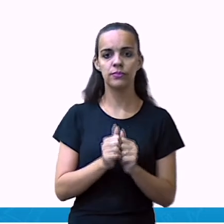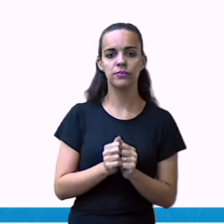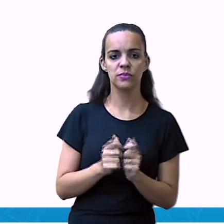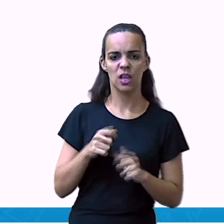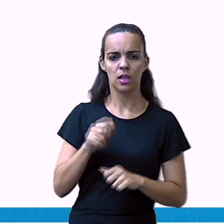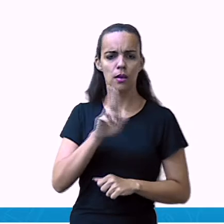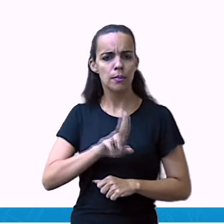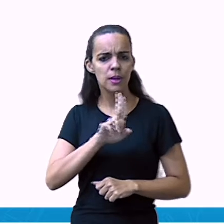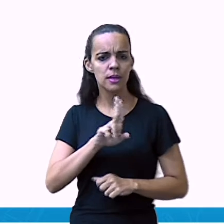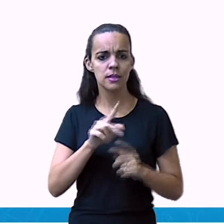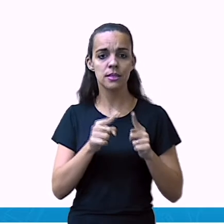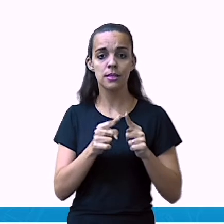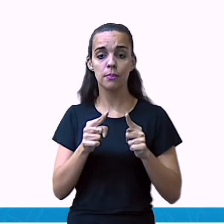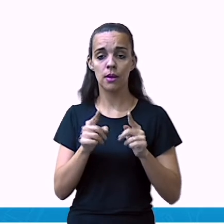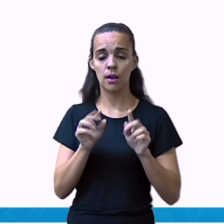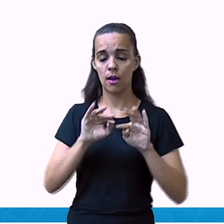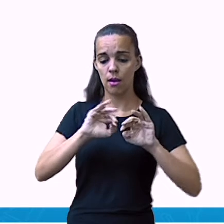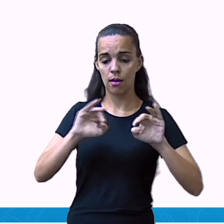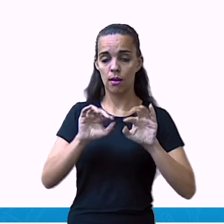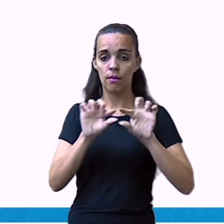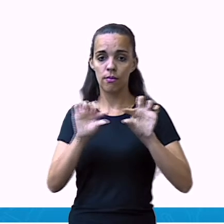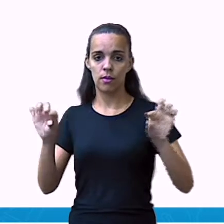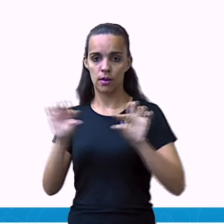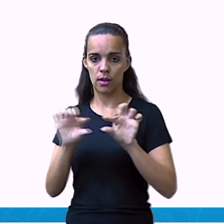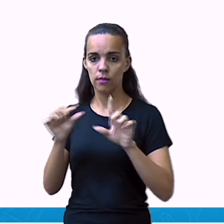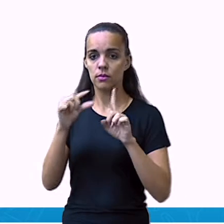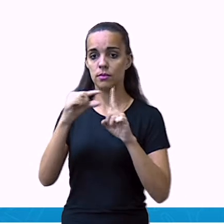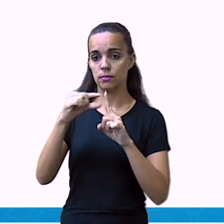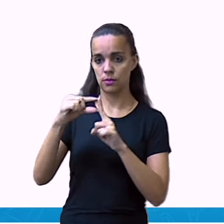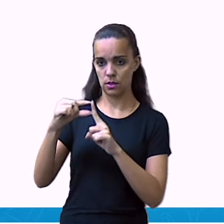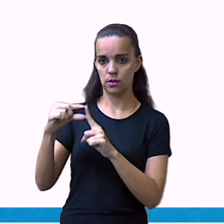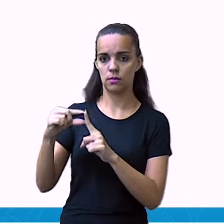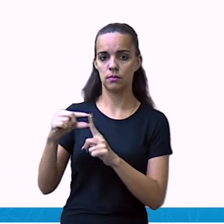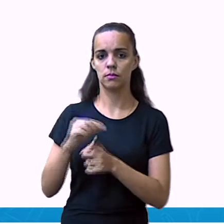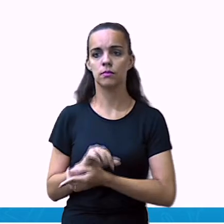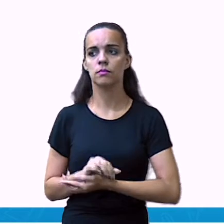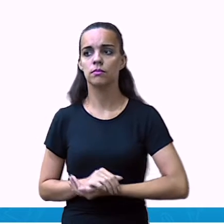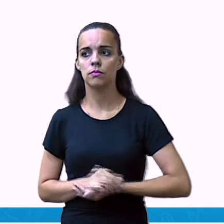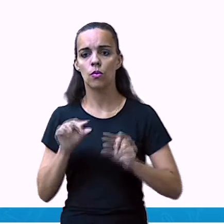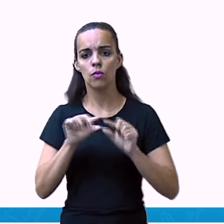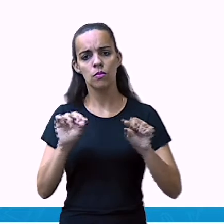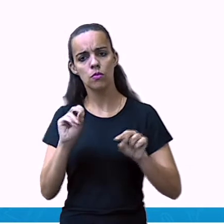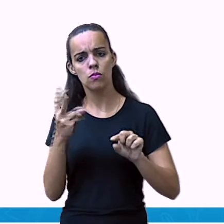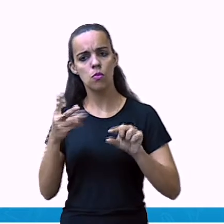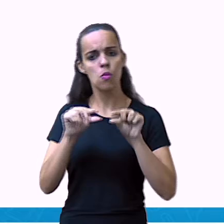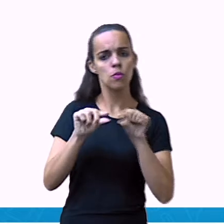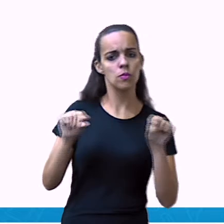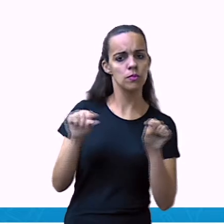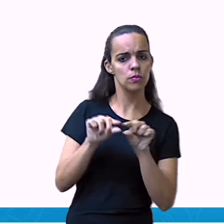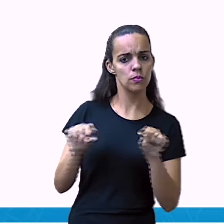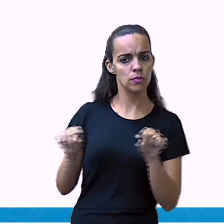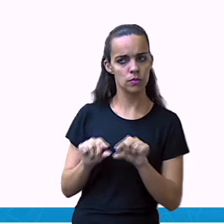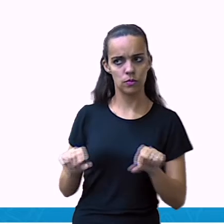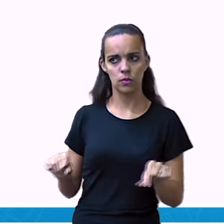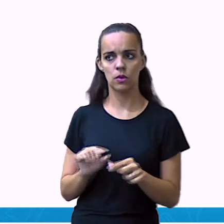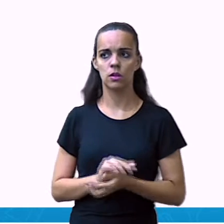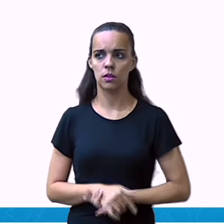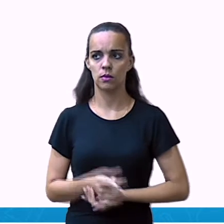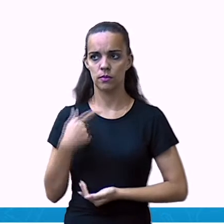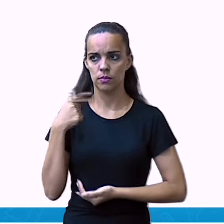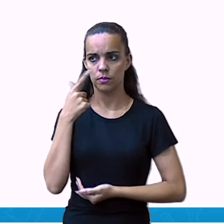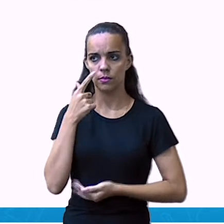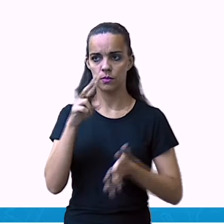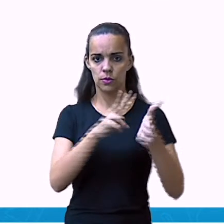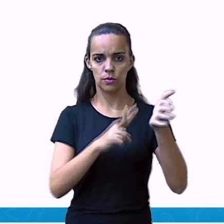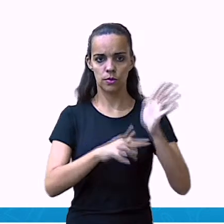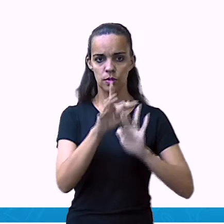e é usada para separar palavras ou frases. Vamos